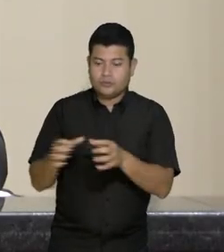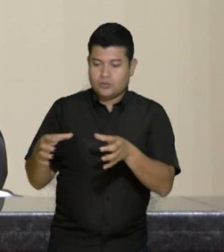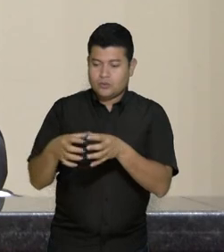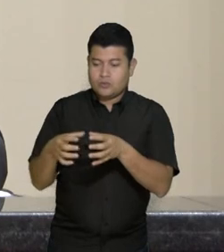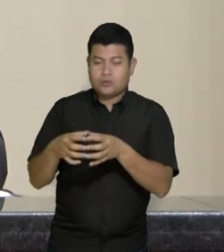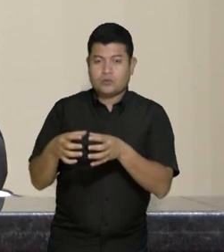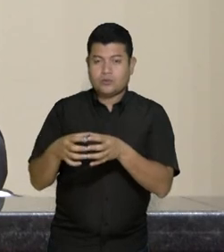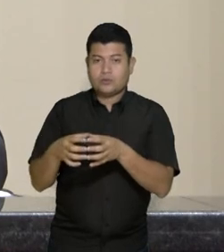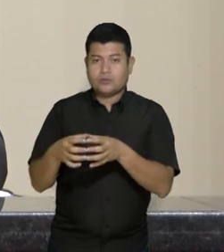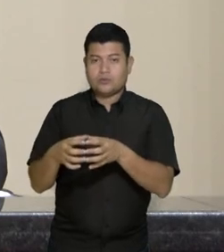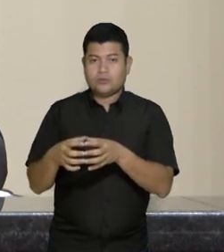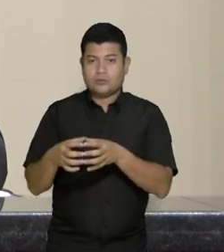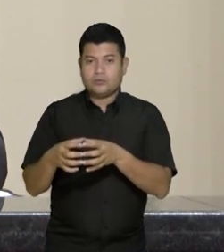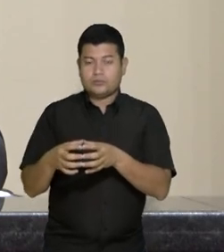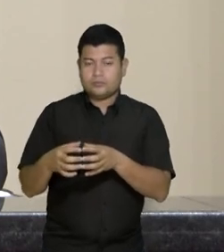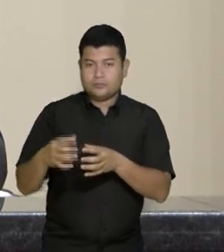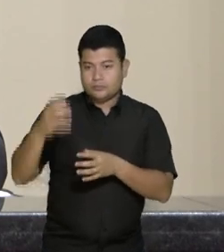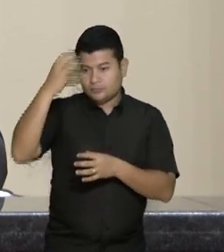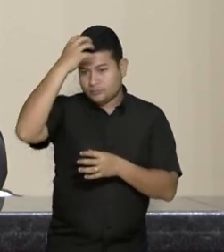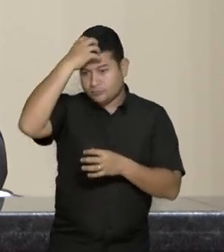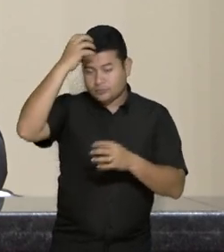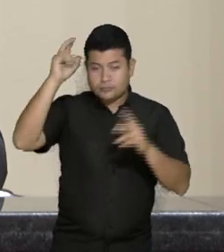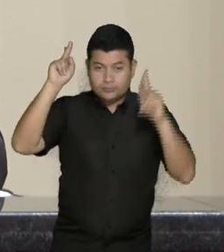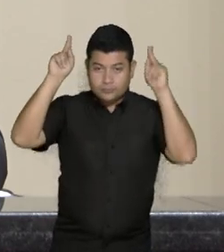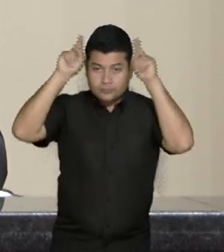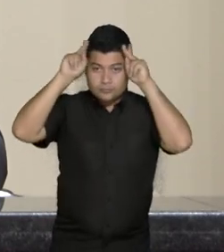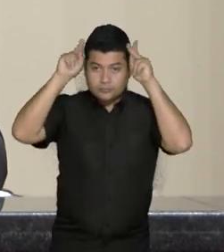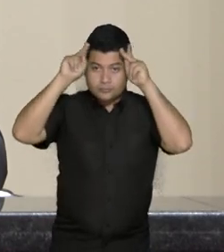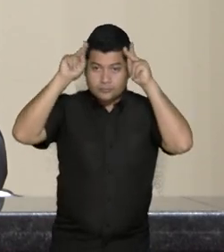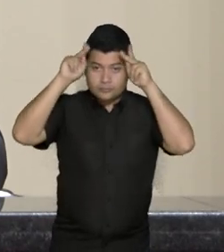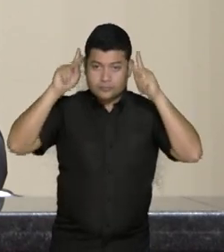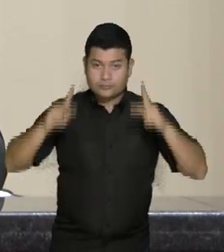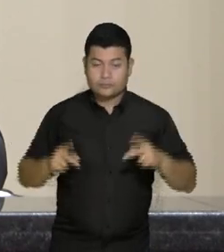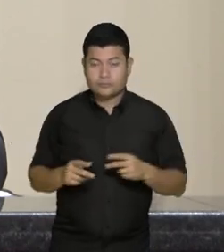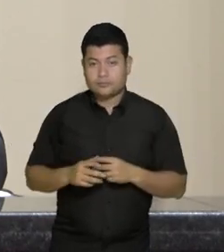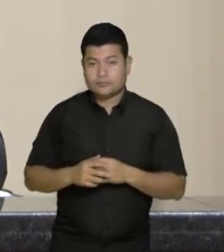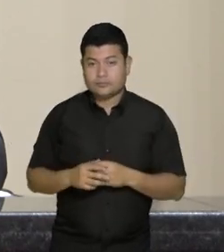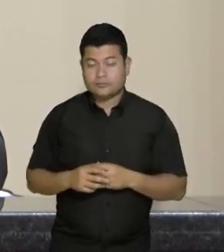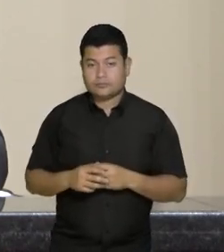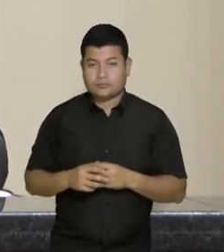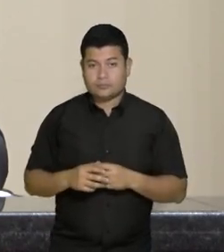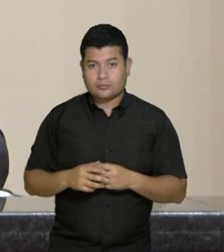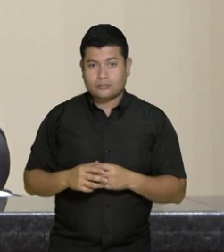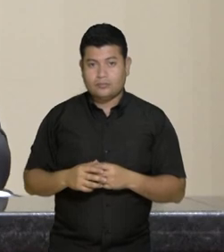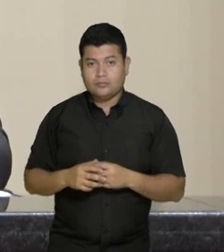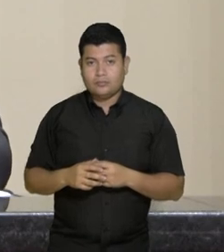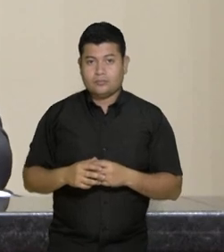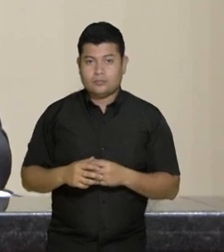a Eduarda, que é a rainha, a Larissa, primeira princesa,